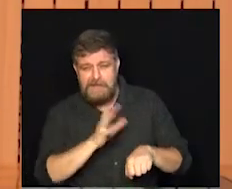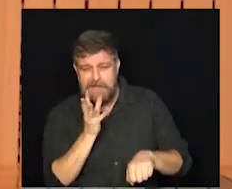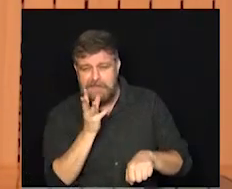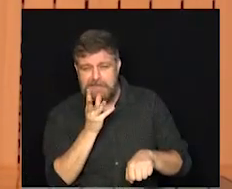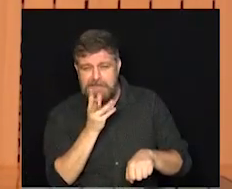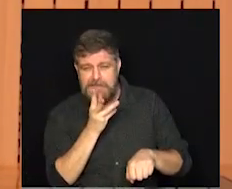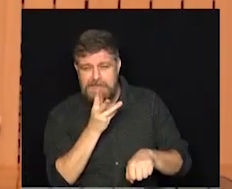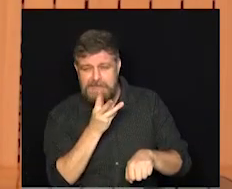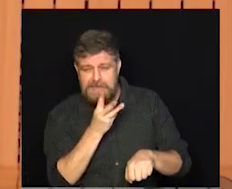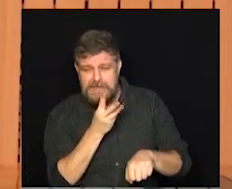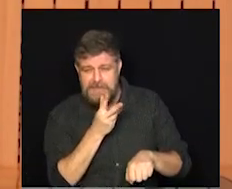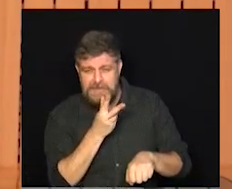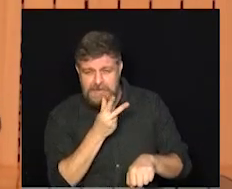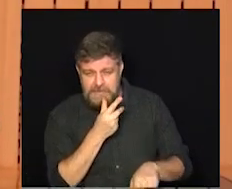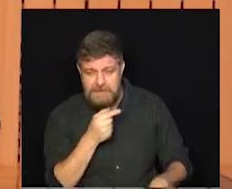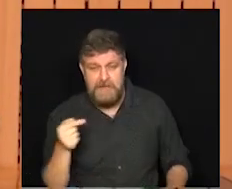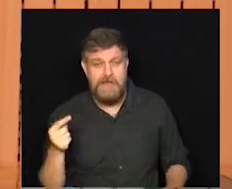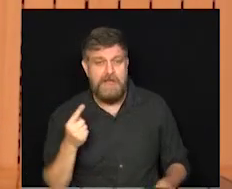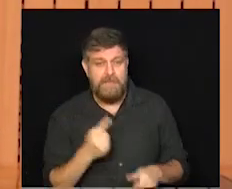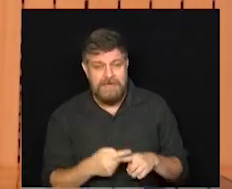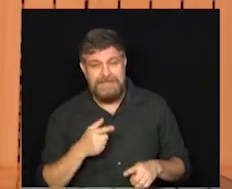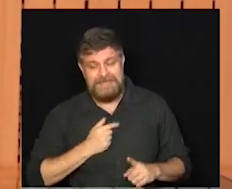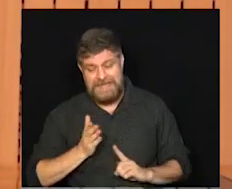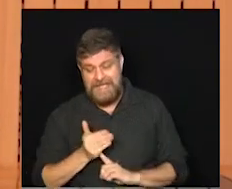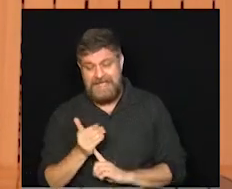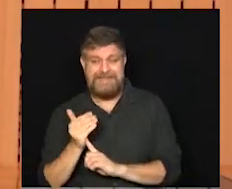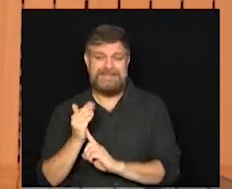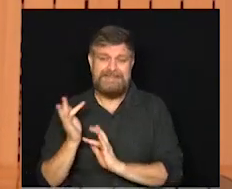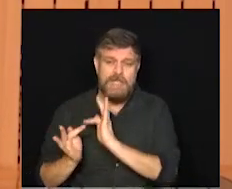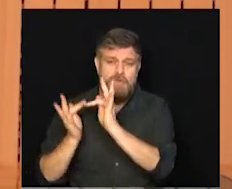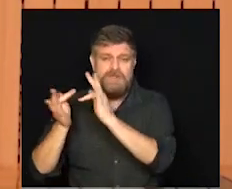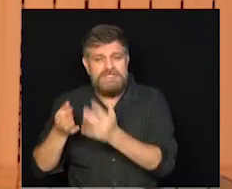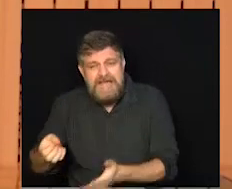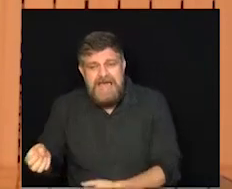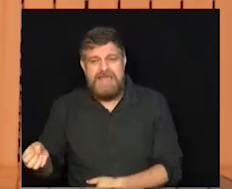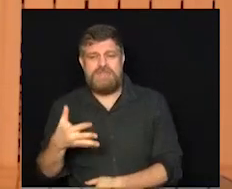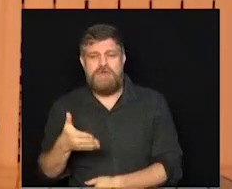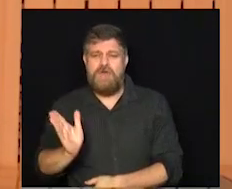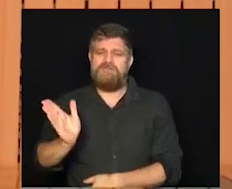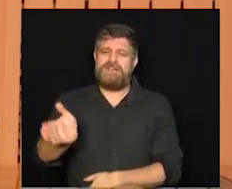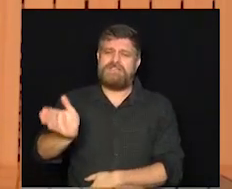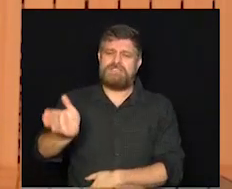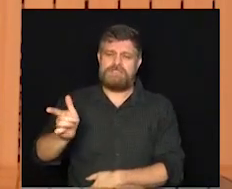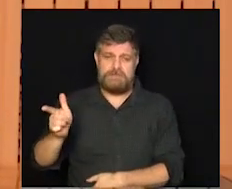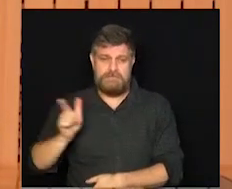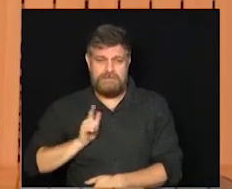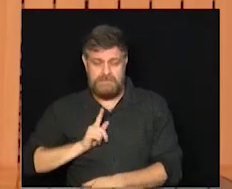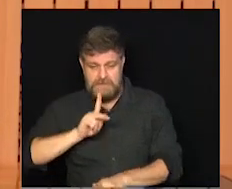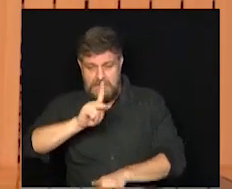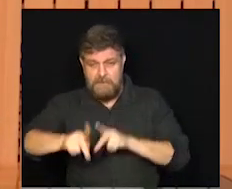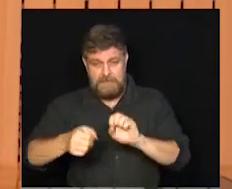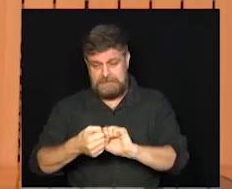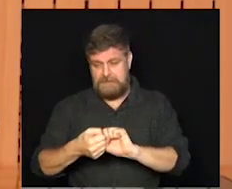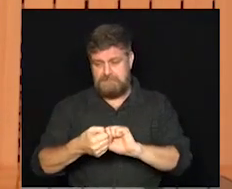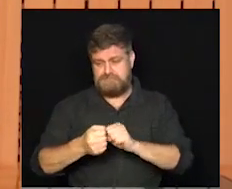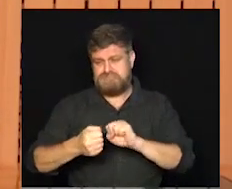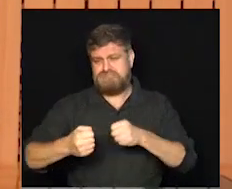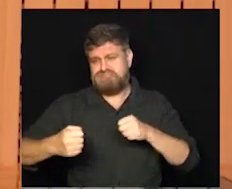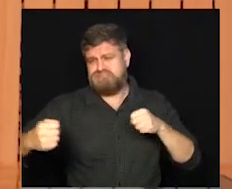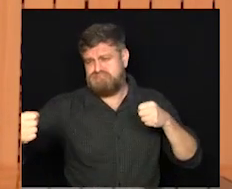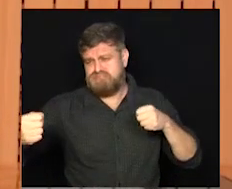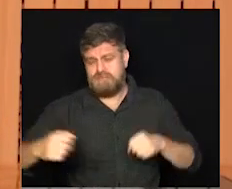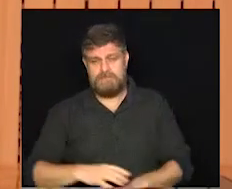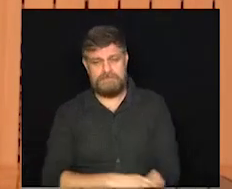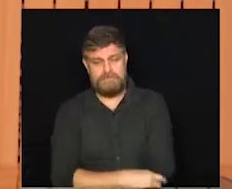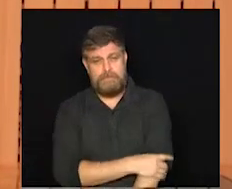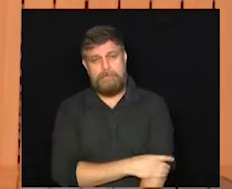obra seja diminuída em função das novas tecnologias e, principalmente, do crescimento da região, né?